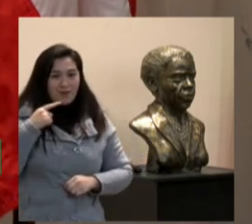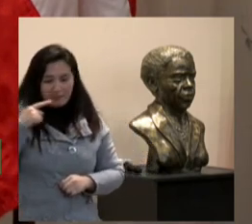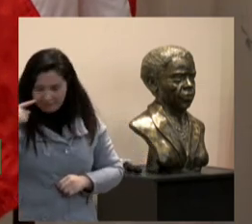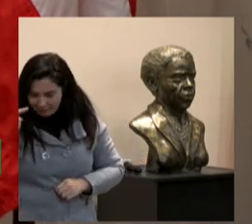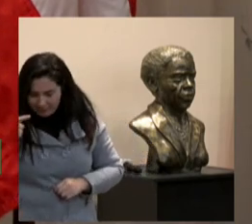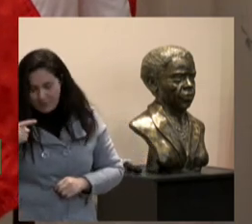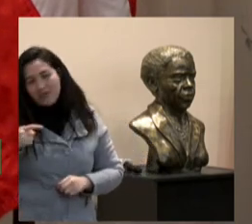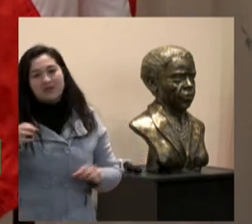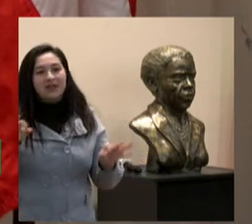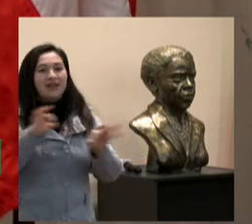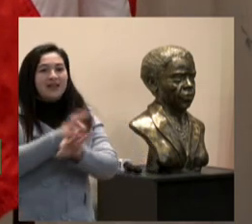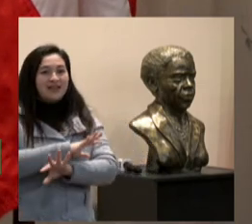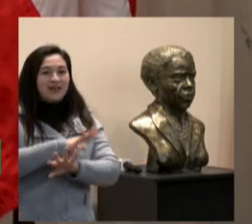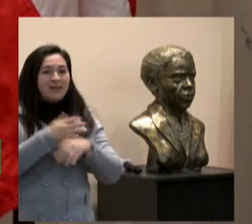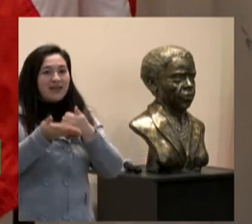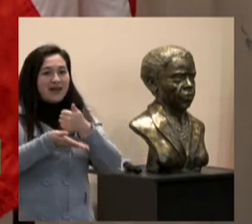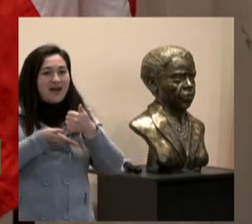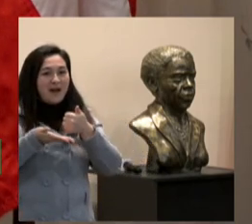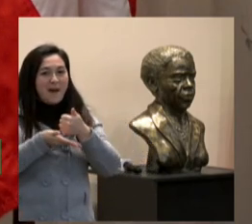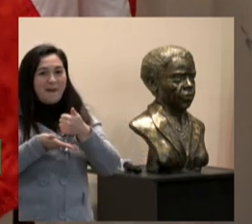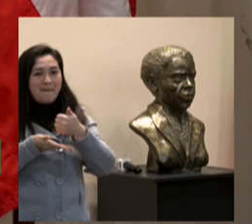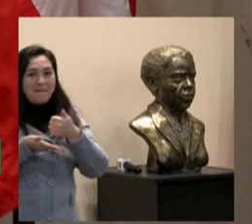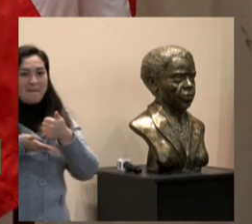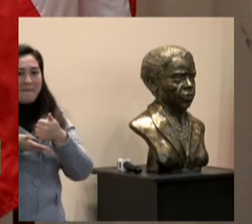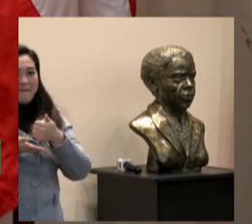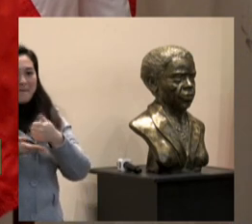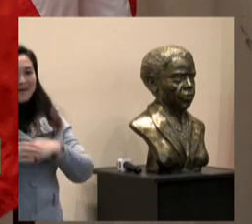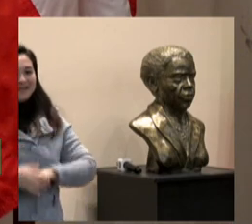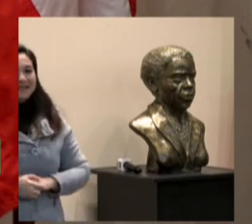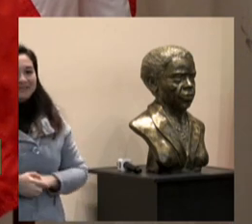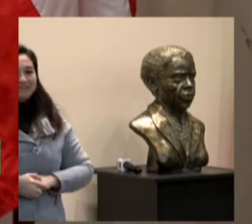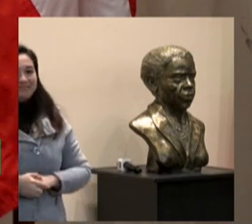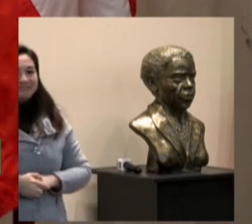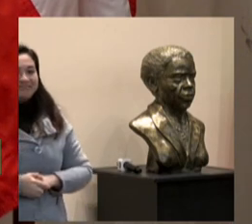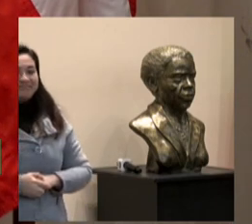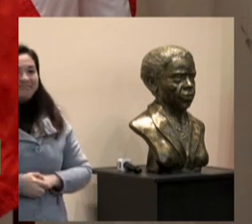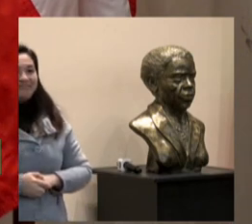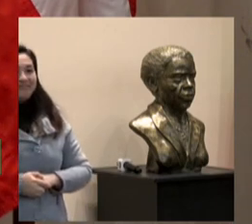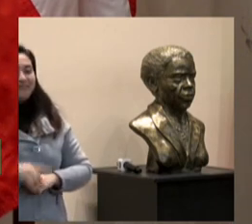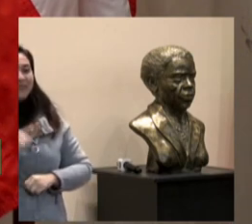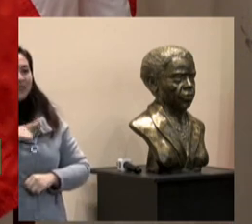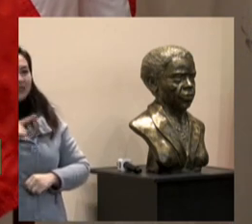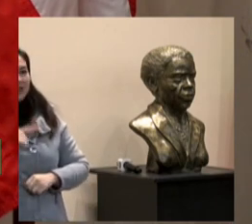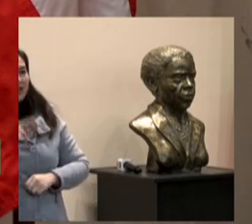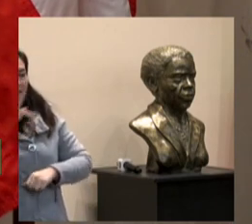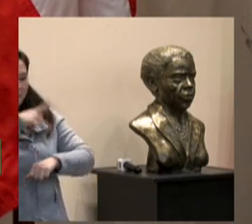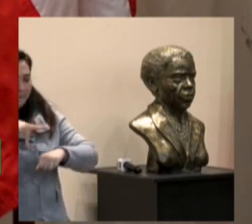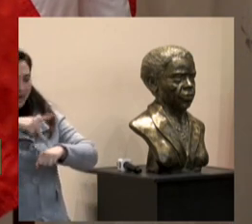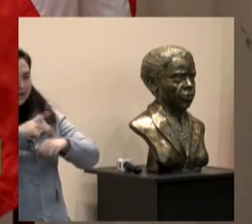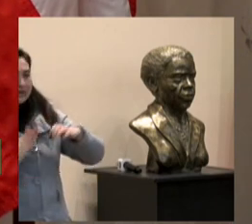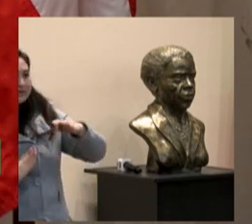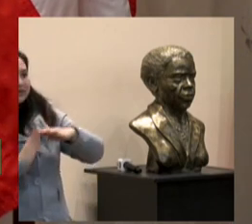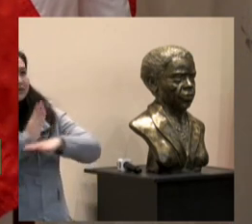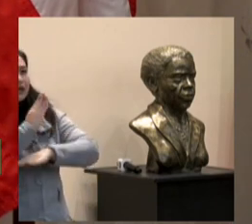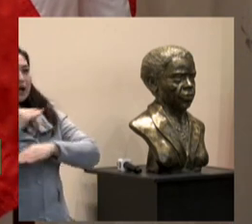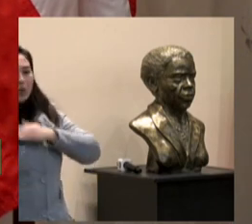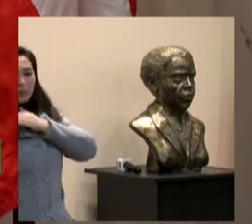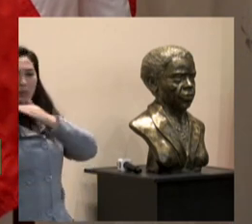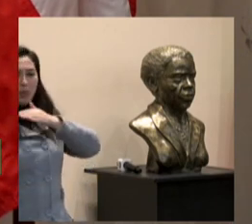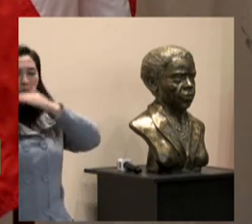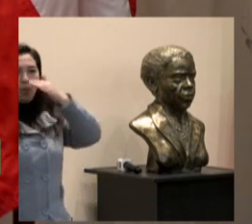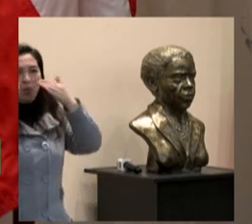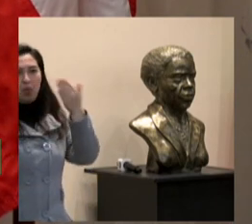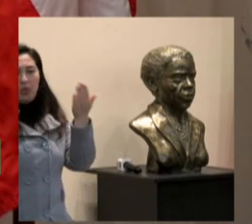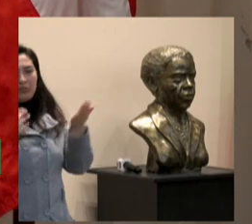Portanto, é muito difícil a gente falar de educação de qualidade, ou de país avançado, ou desenvolvido, ou o que quer